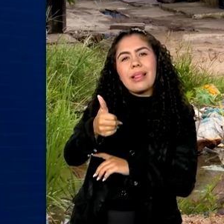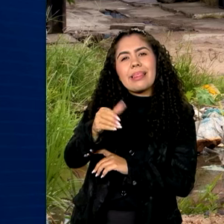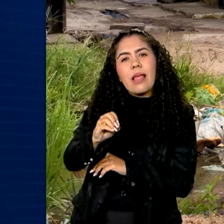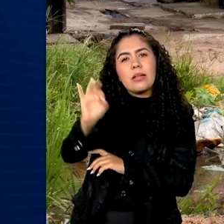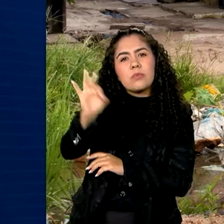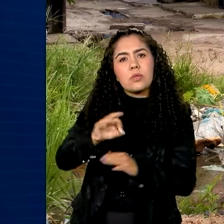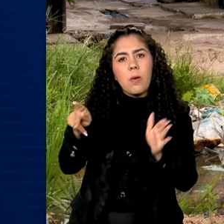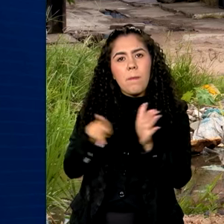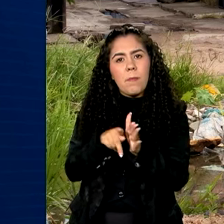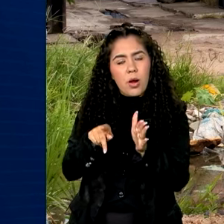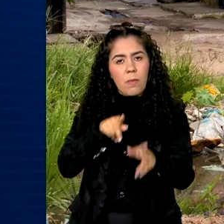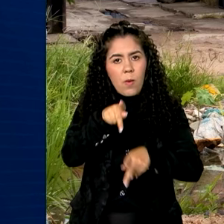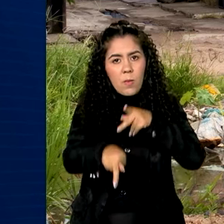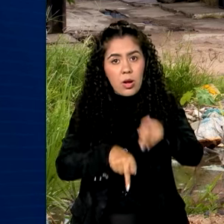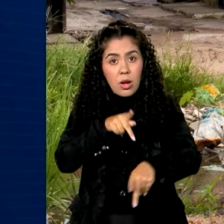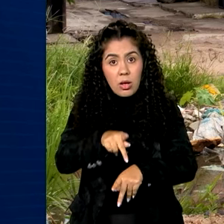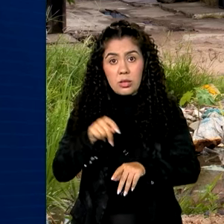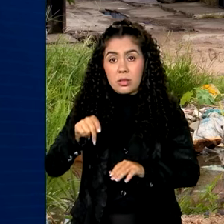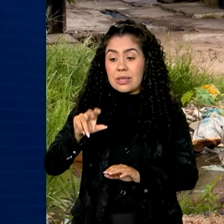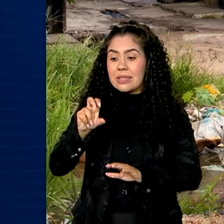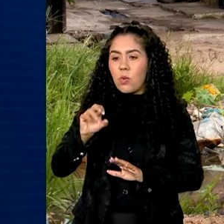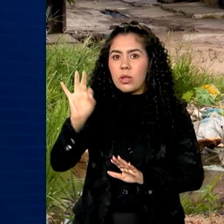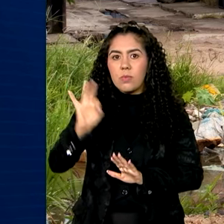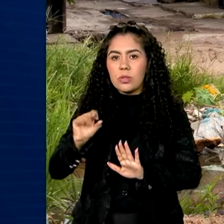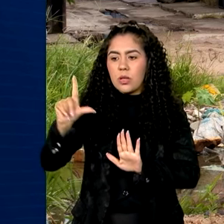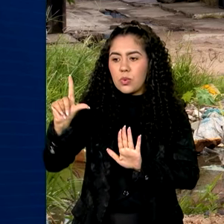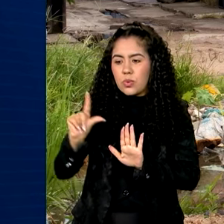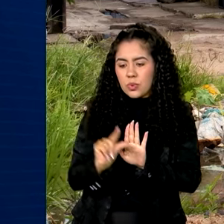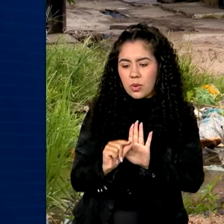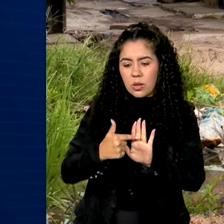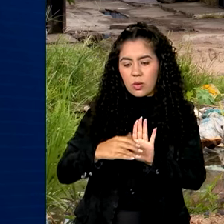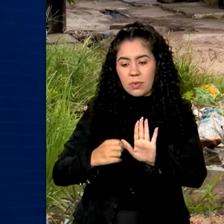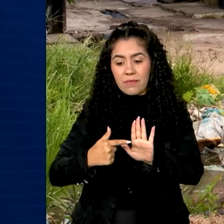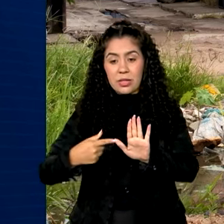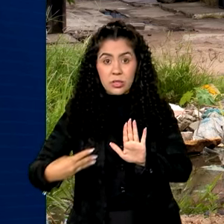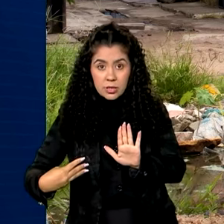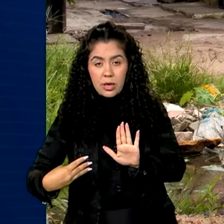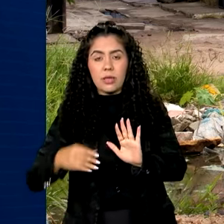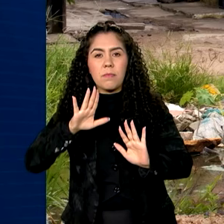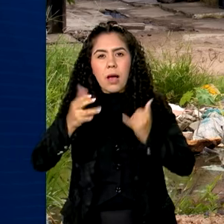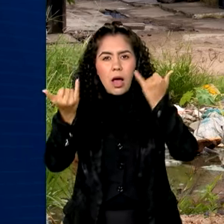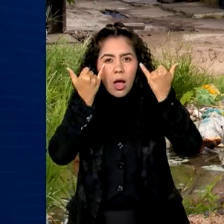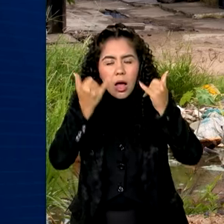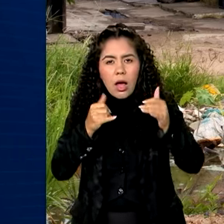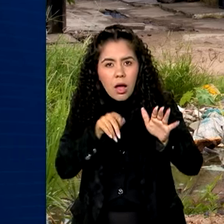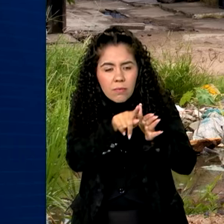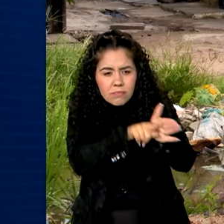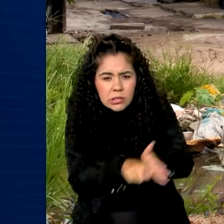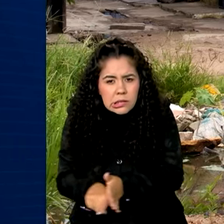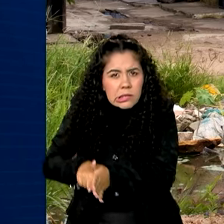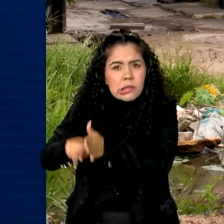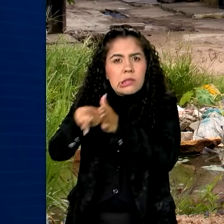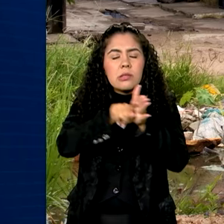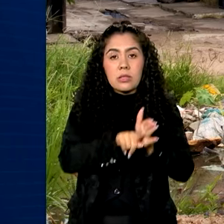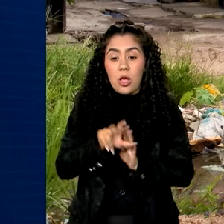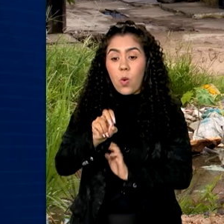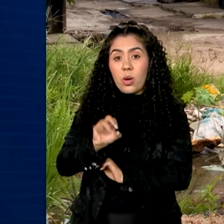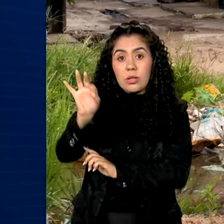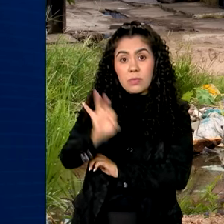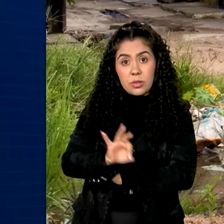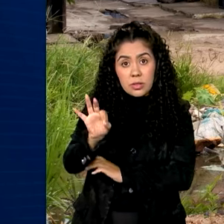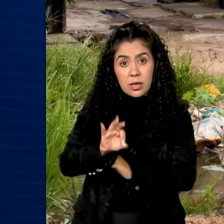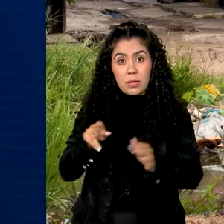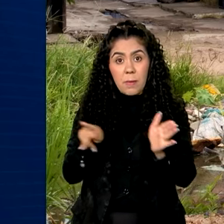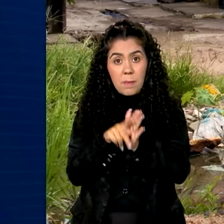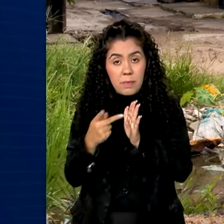Esse número caiu 50% em 2023. De acordo com a pesquisa, metade dos brasileiros que saíram da extrema